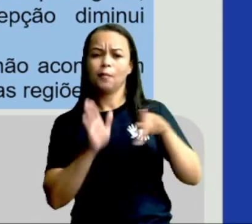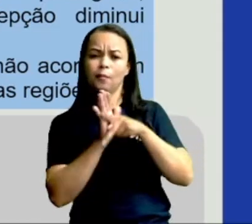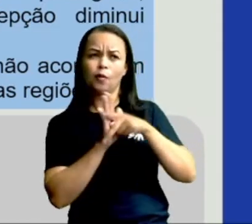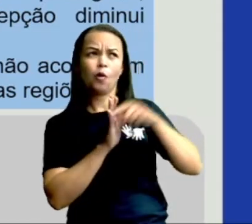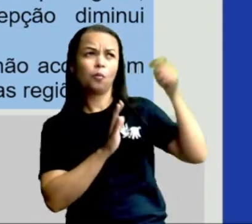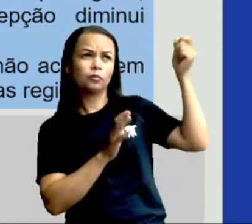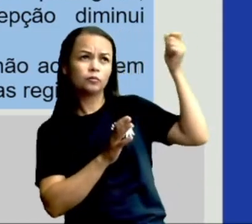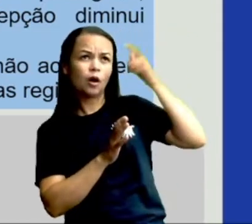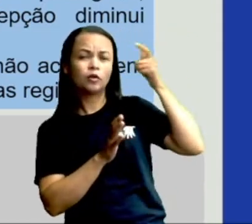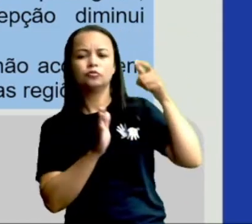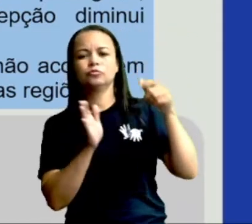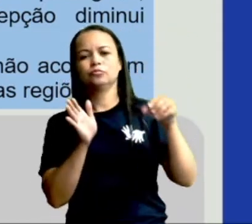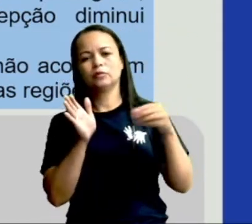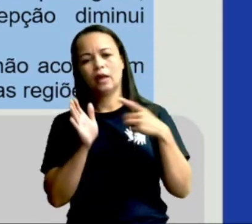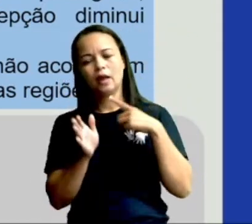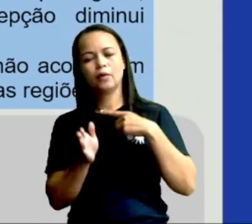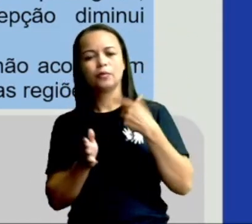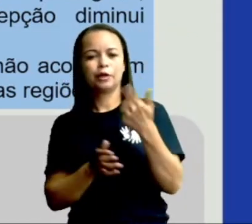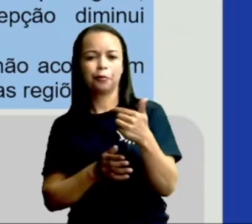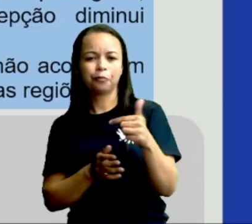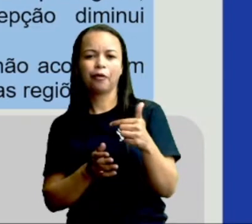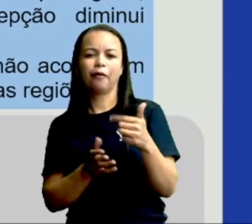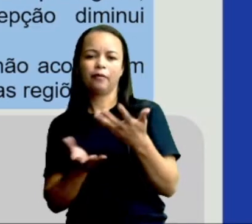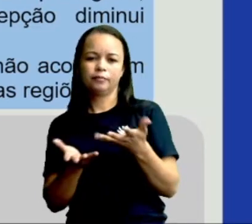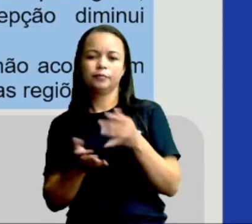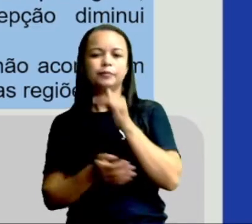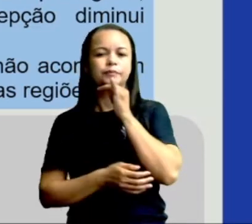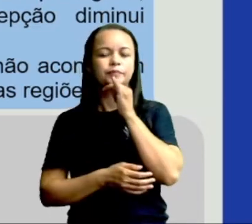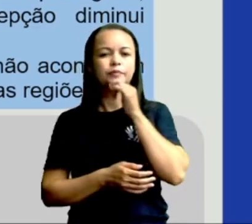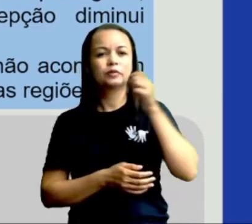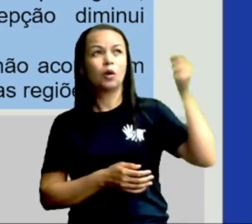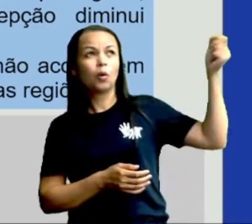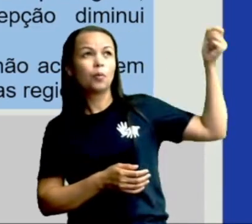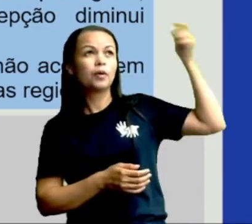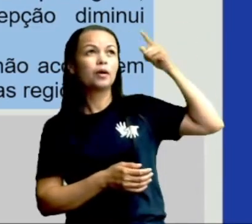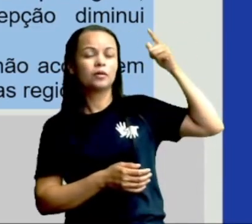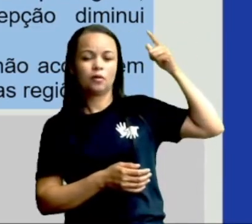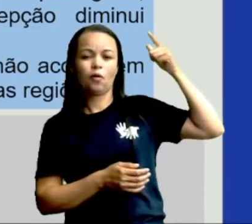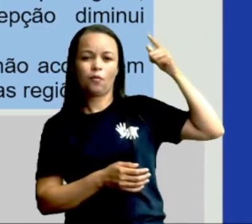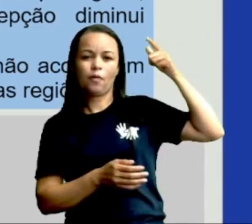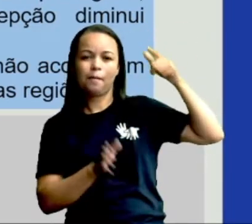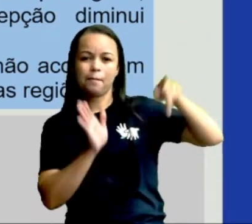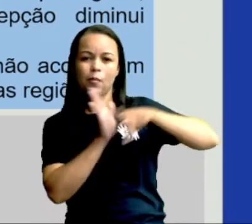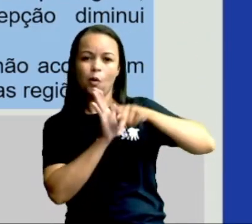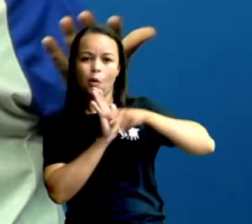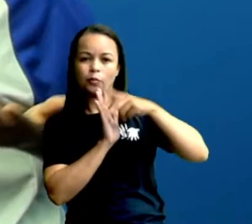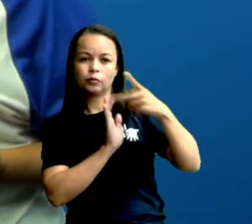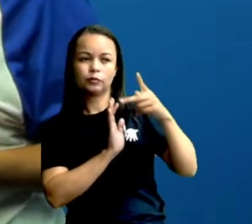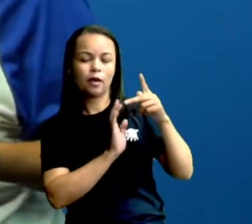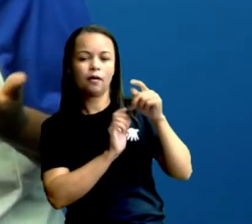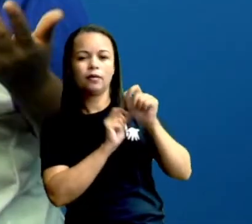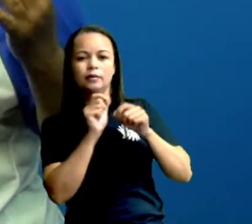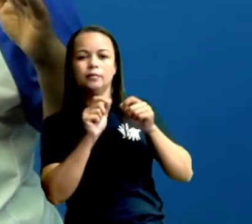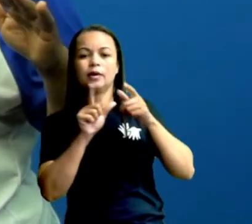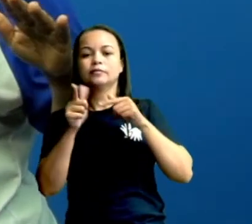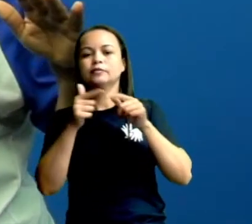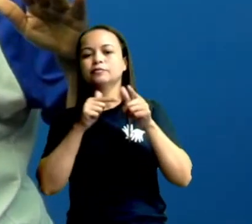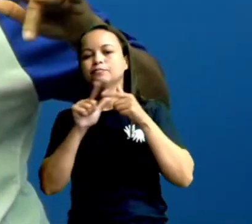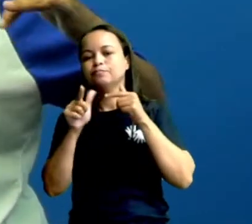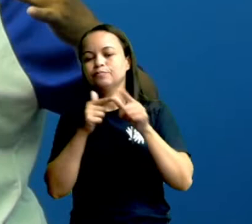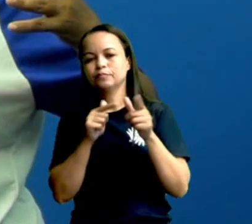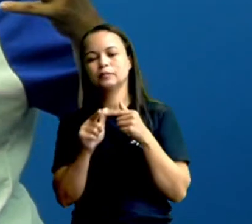e astros iluminados, né? Os astros luminosos, por exemplo, é o Sol, né? Porque são as estrelas, tá certo?